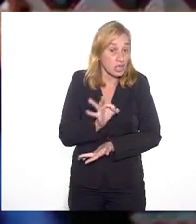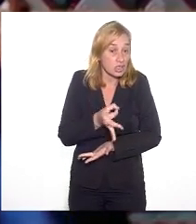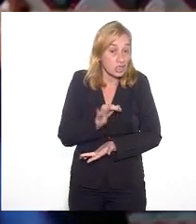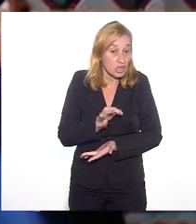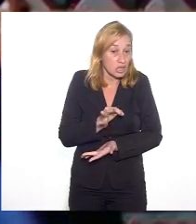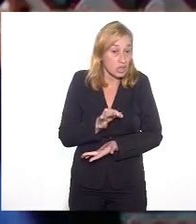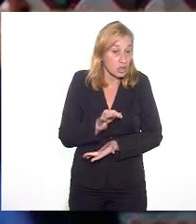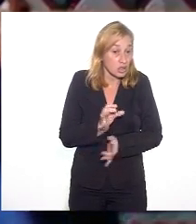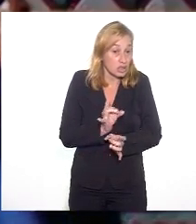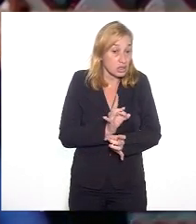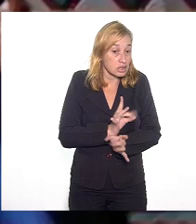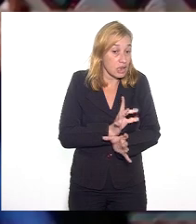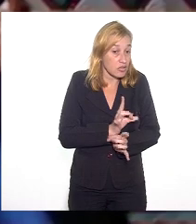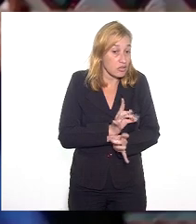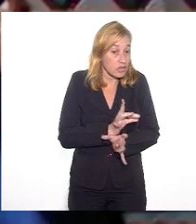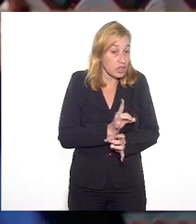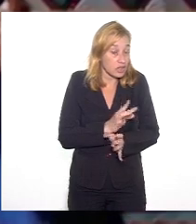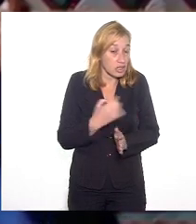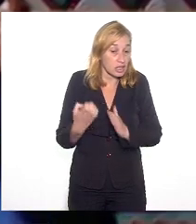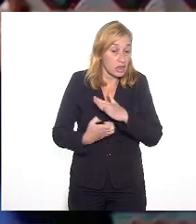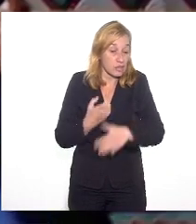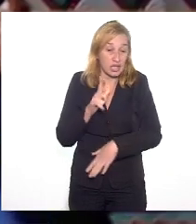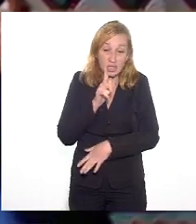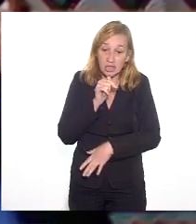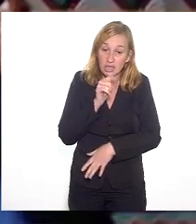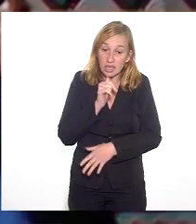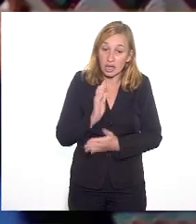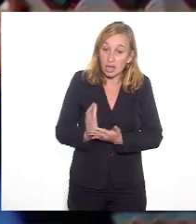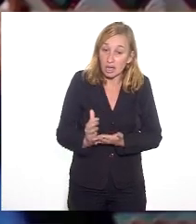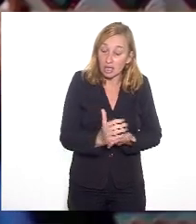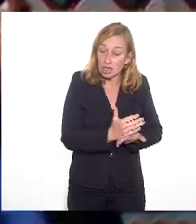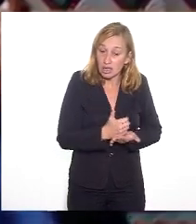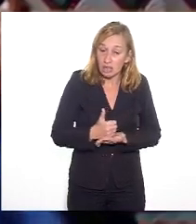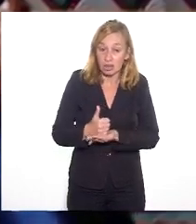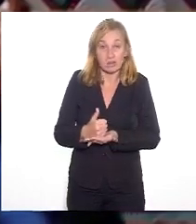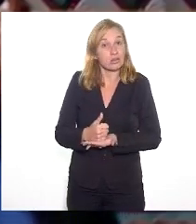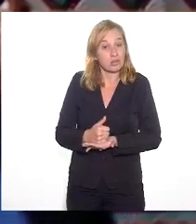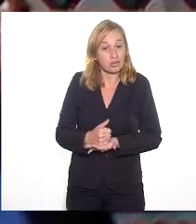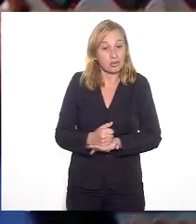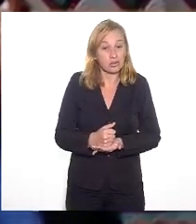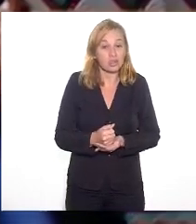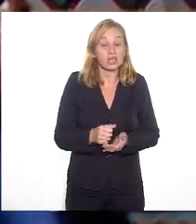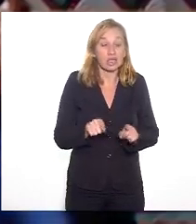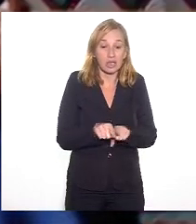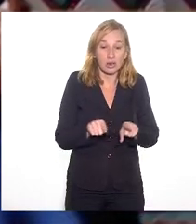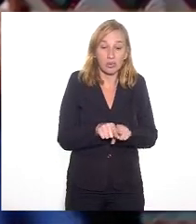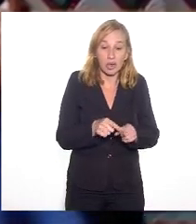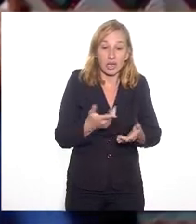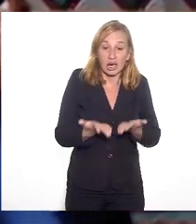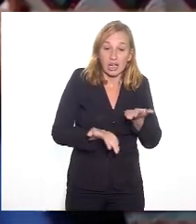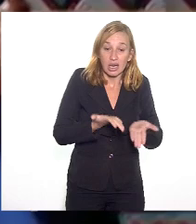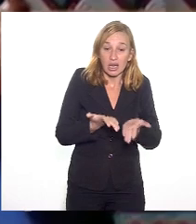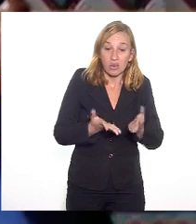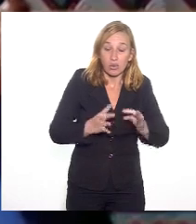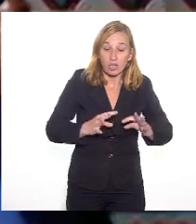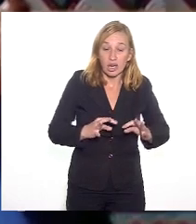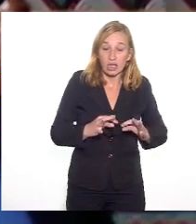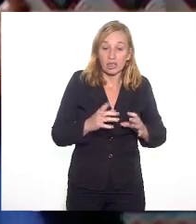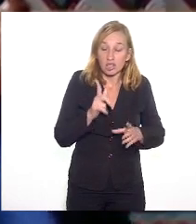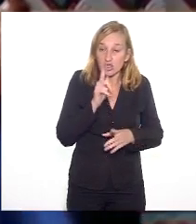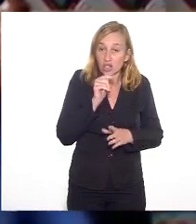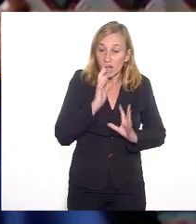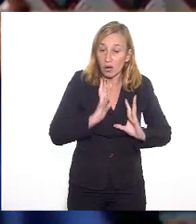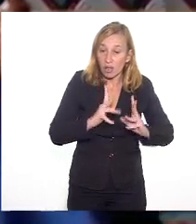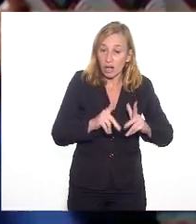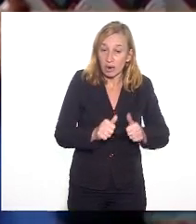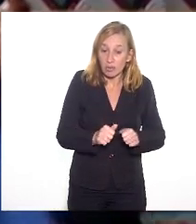das outorgas via concessão dos serviços de coleta e tratamento de esgoto e de distribuição de